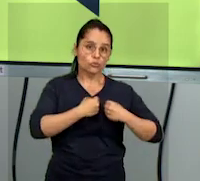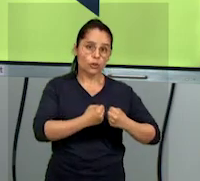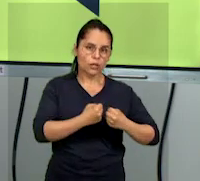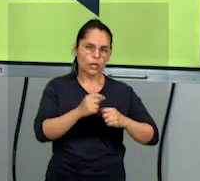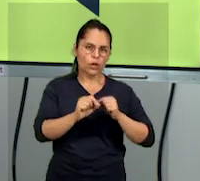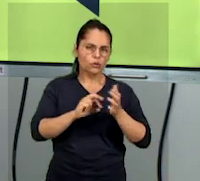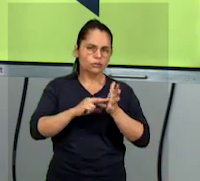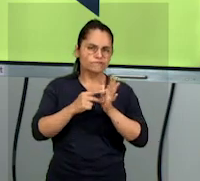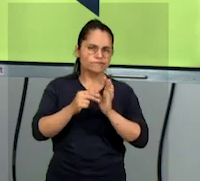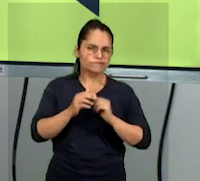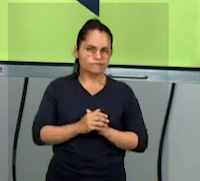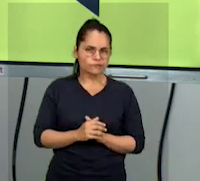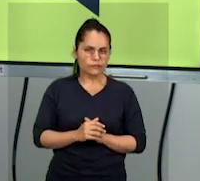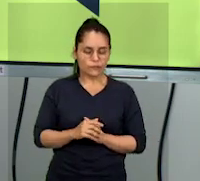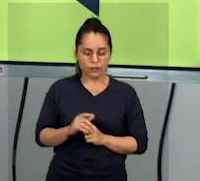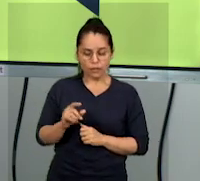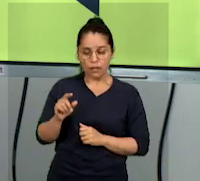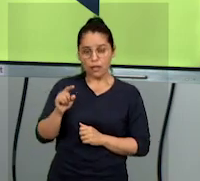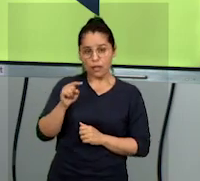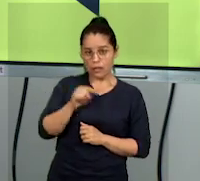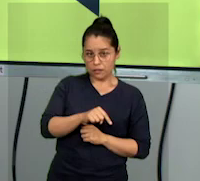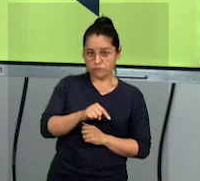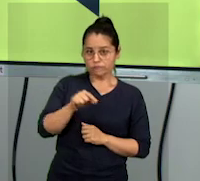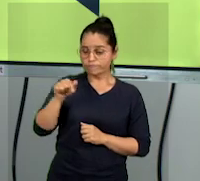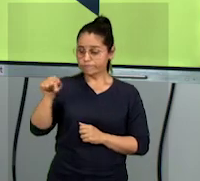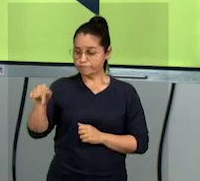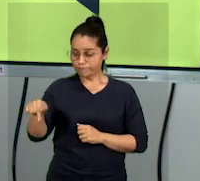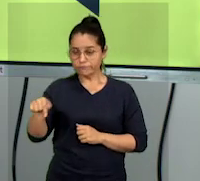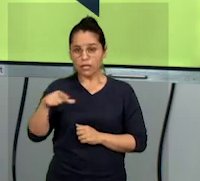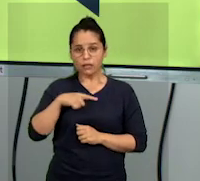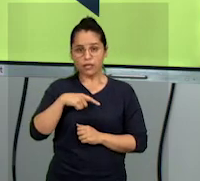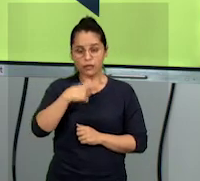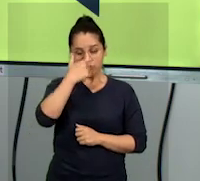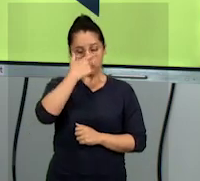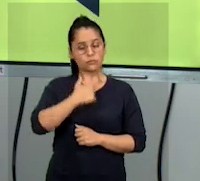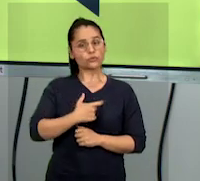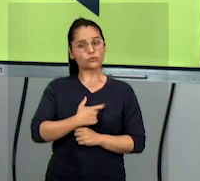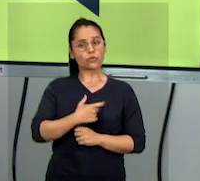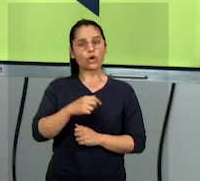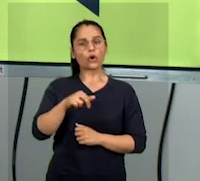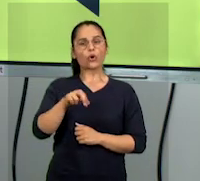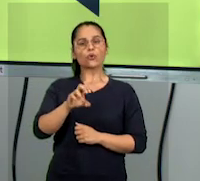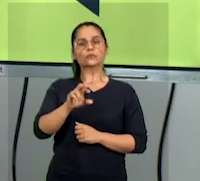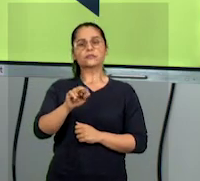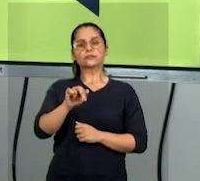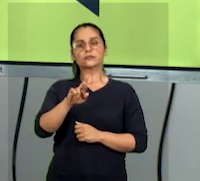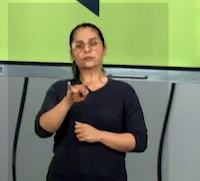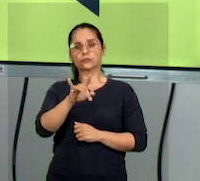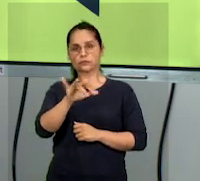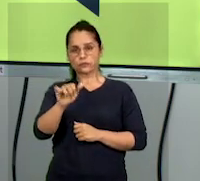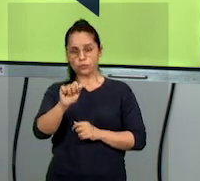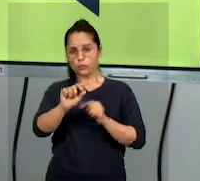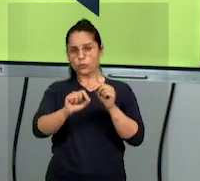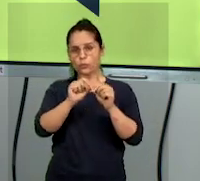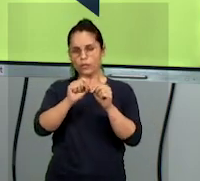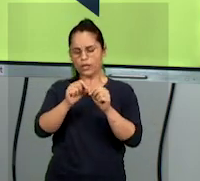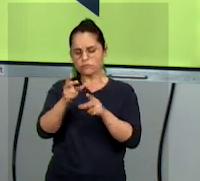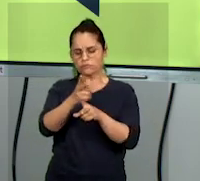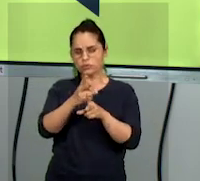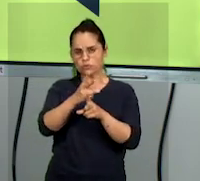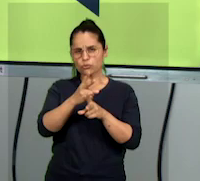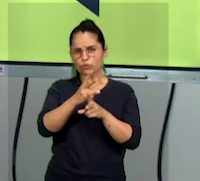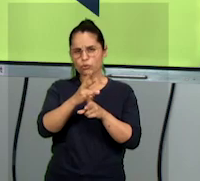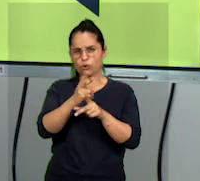Que tanto conservadores liberais vão ter posturas conservadoras. O que eles buscam